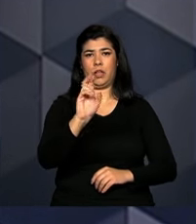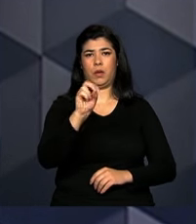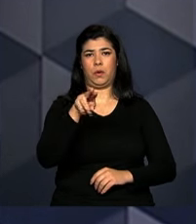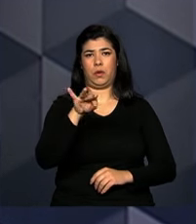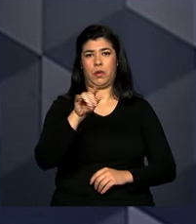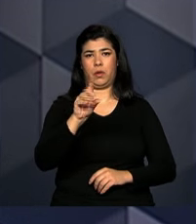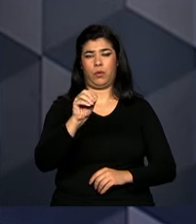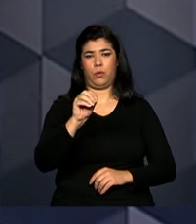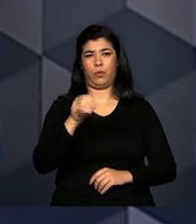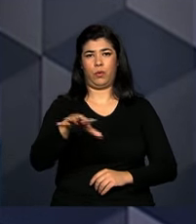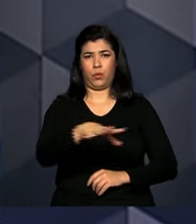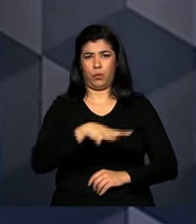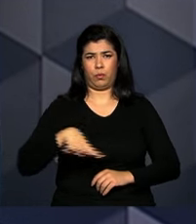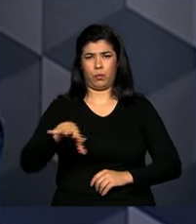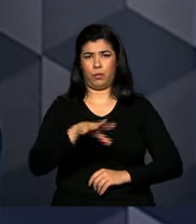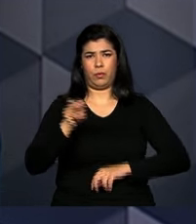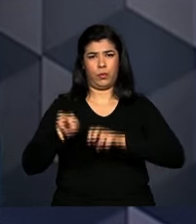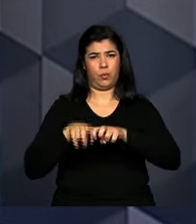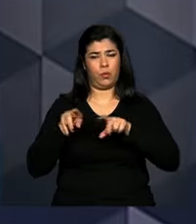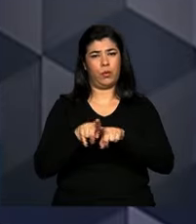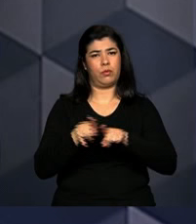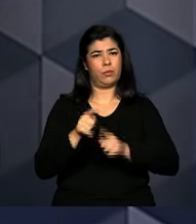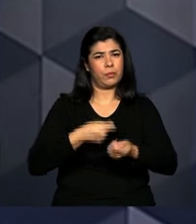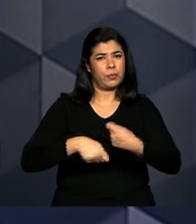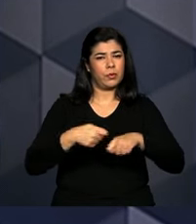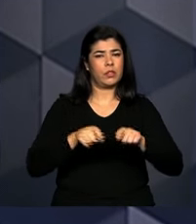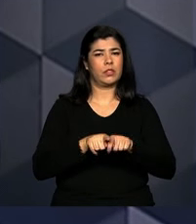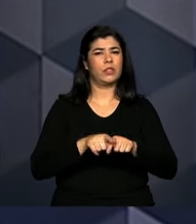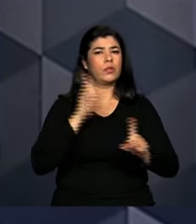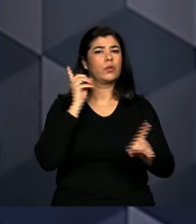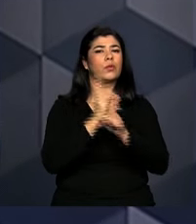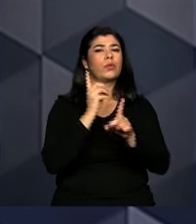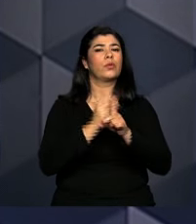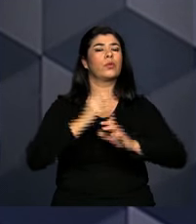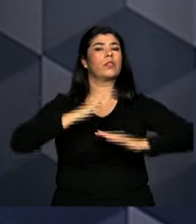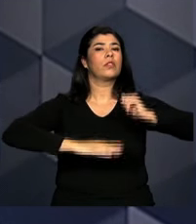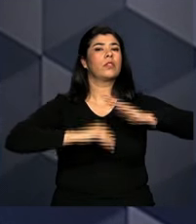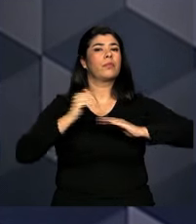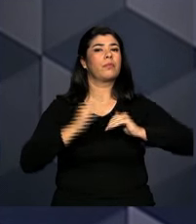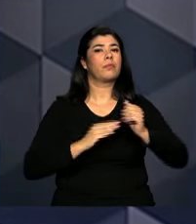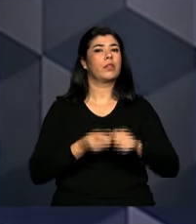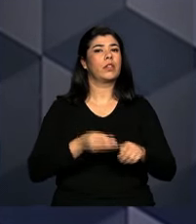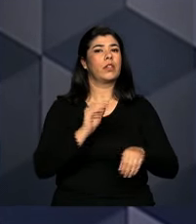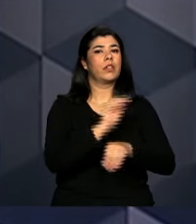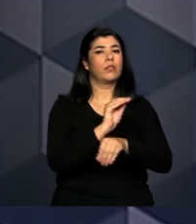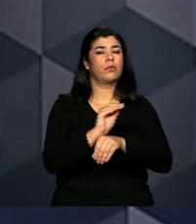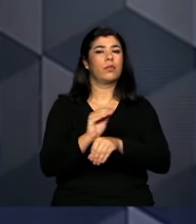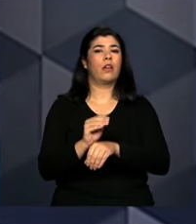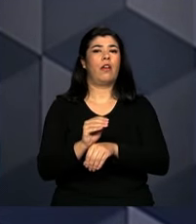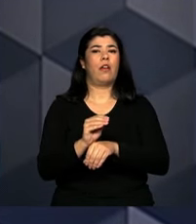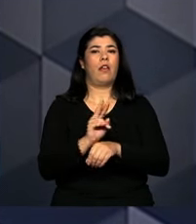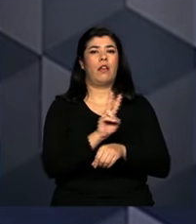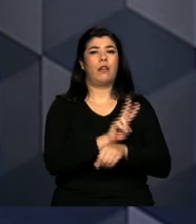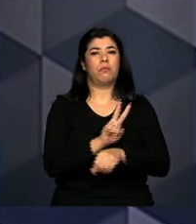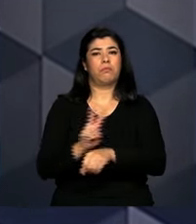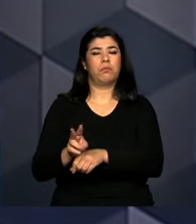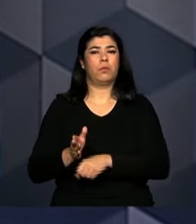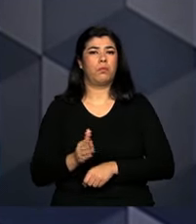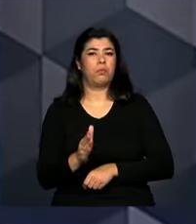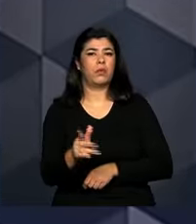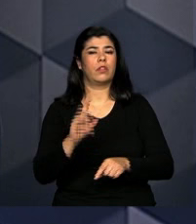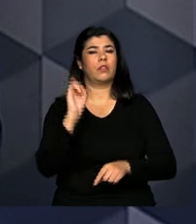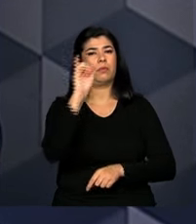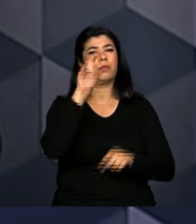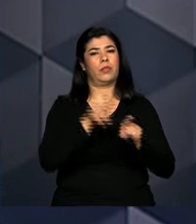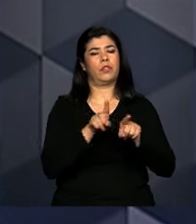rural descubra que, complementarmente, a atividade do cultivo de proteína de pescado é também